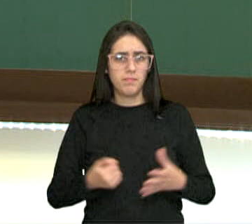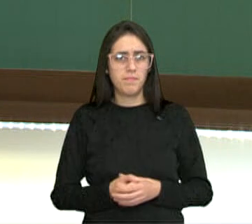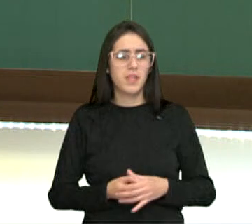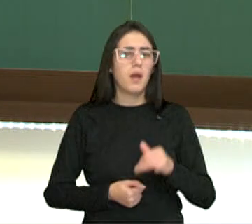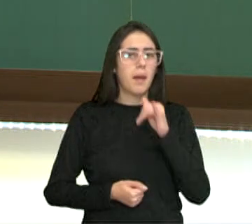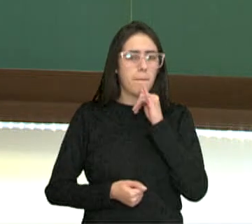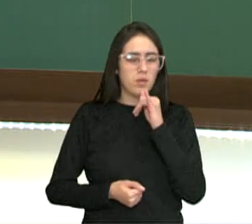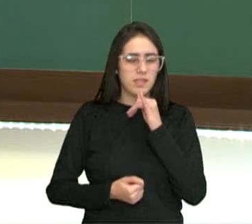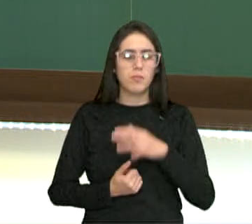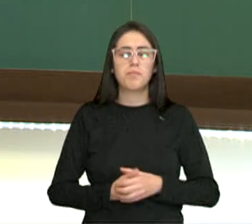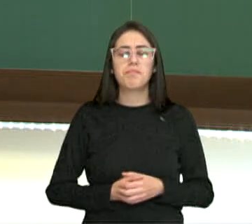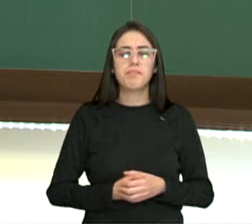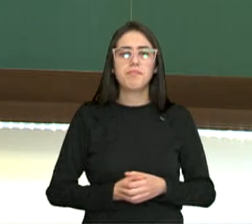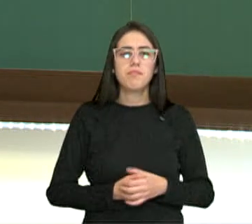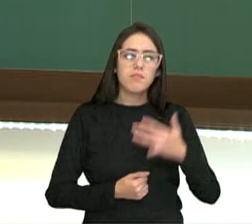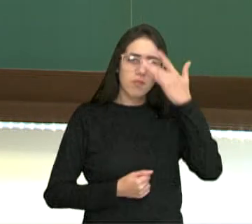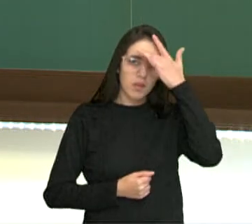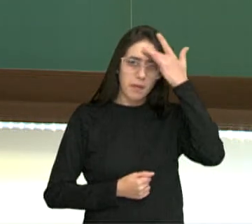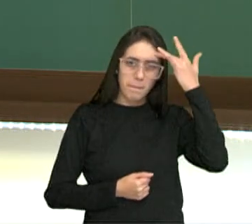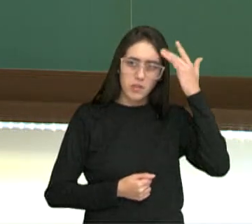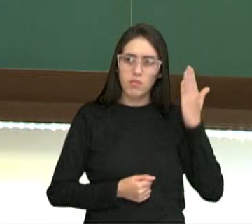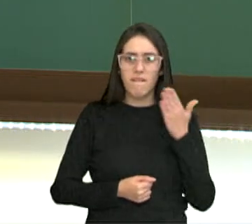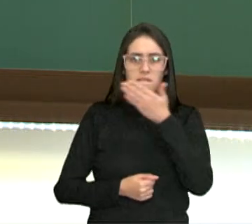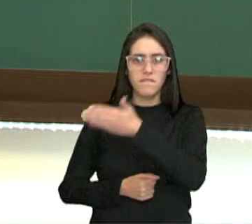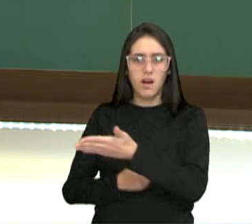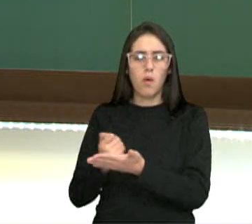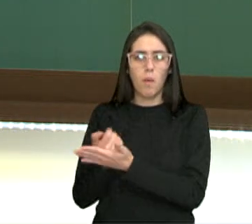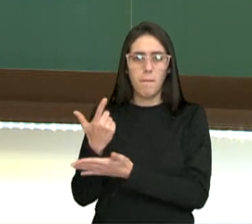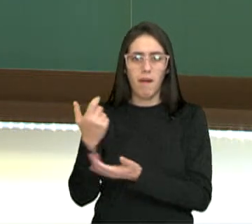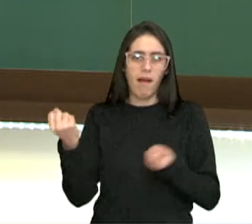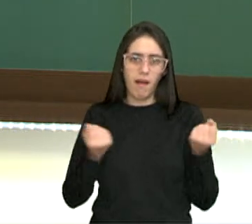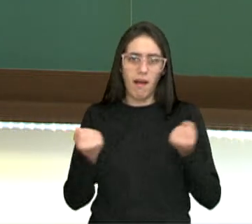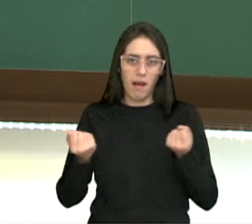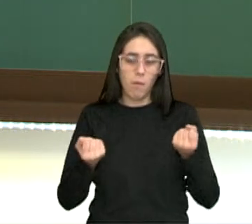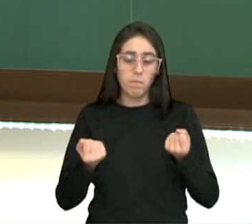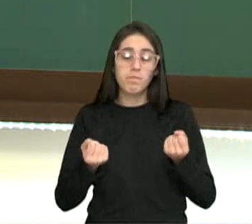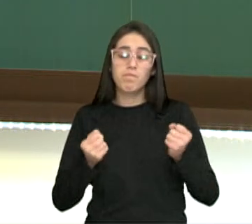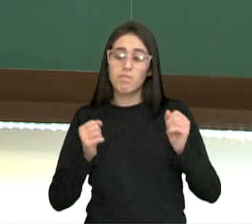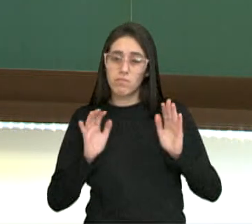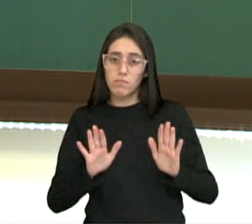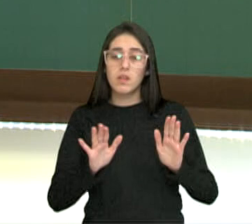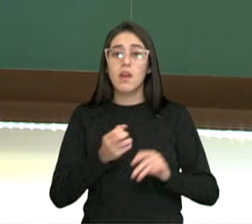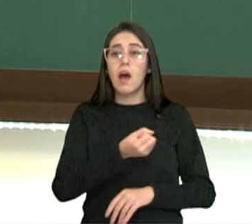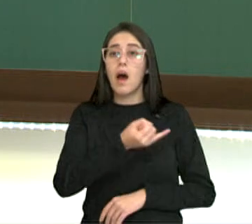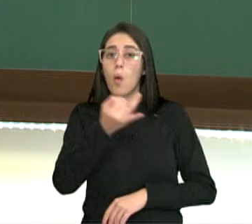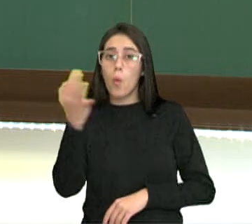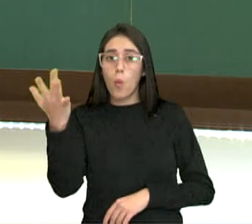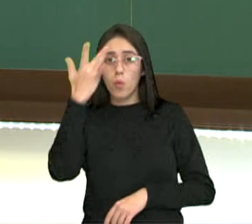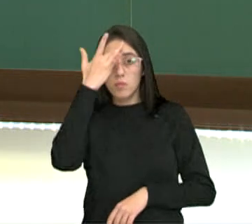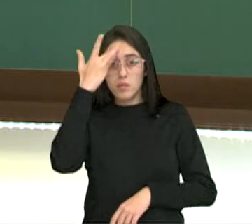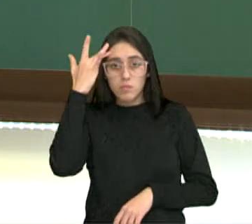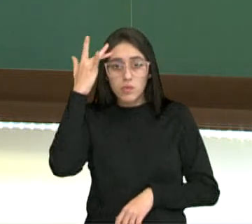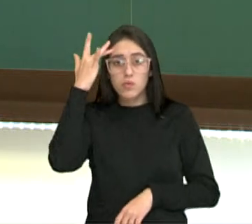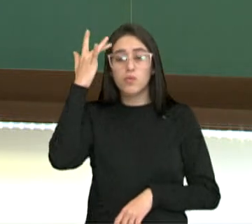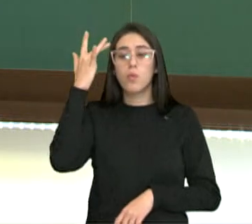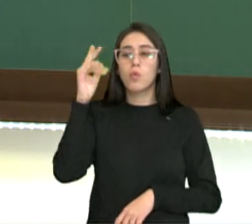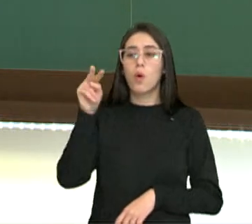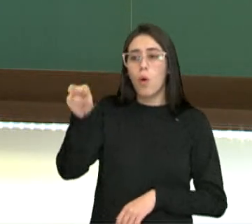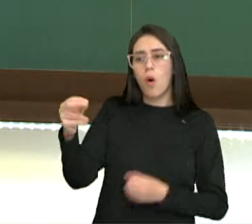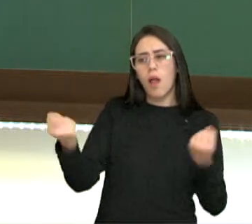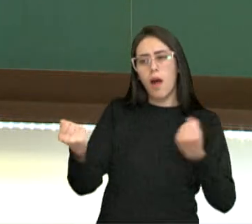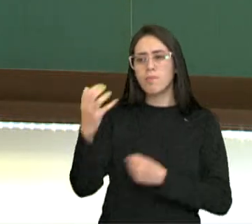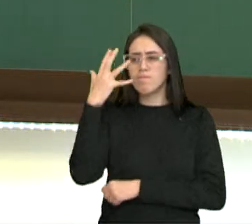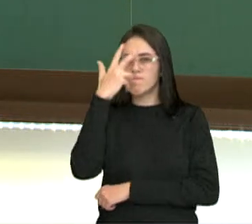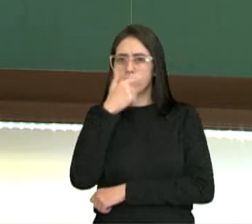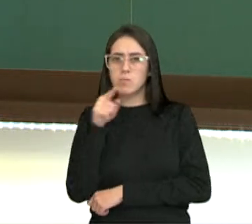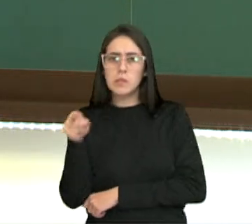uma pessoa vai comprar um carro, algumas pessoas elas observam características como, por exemplo,